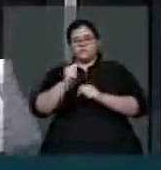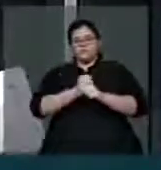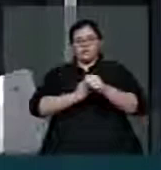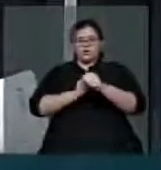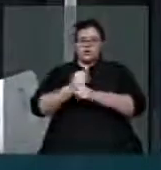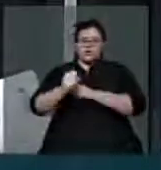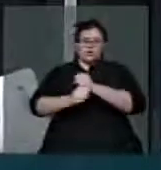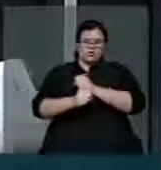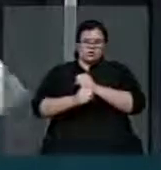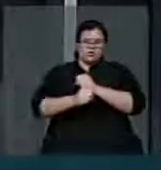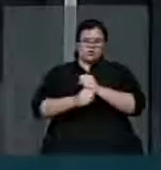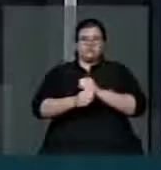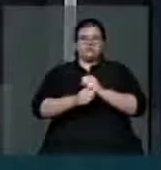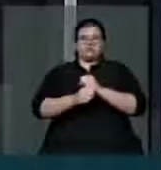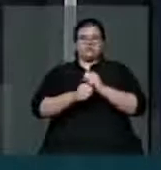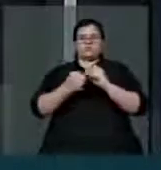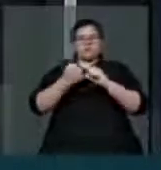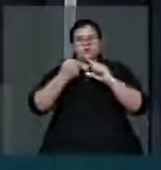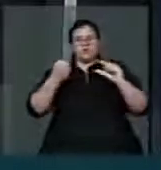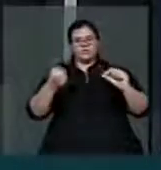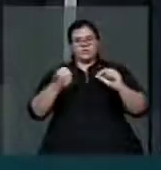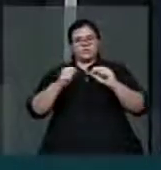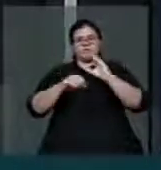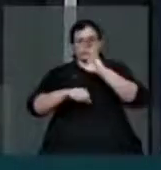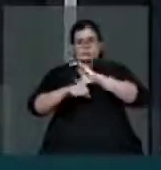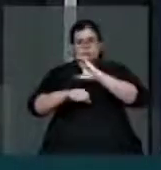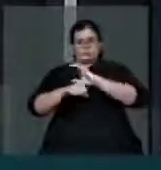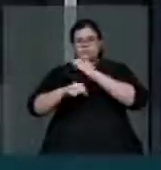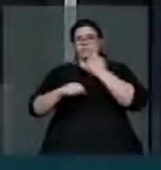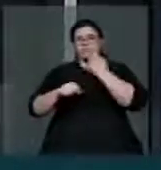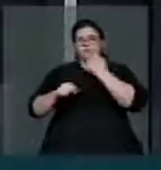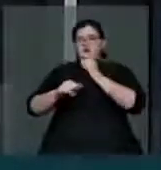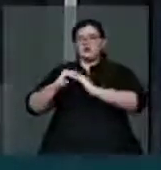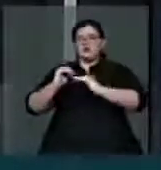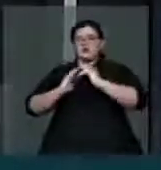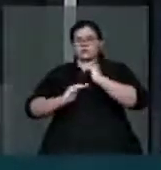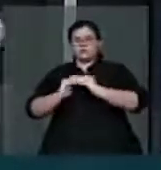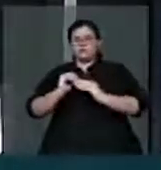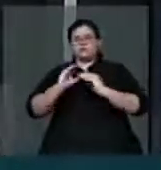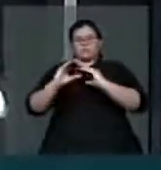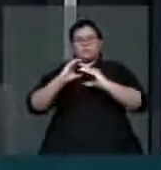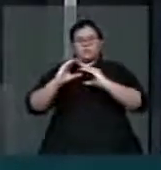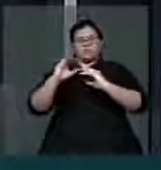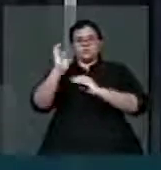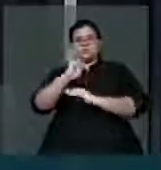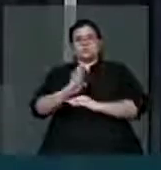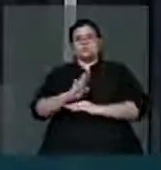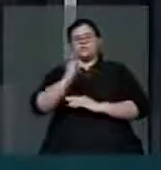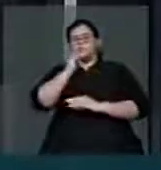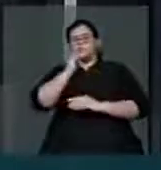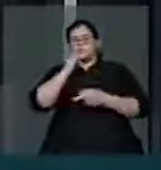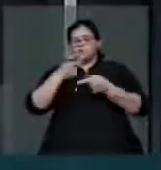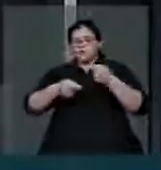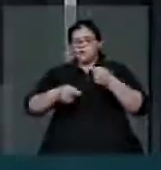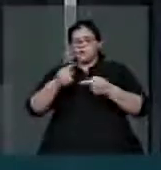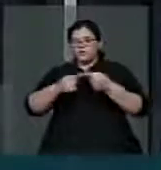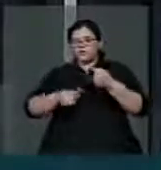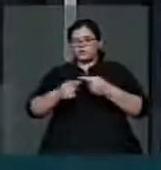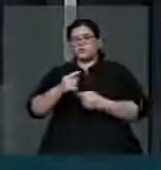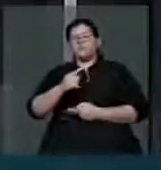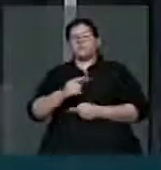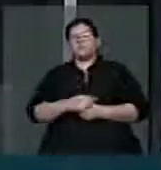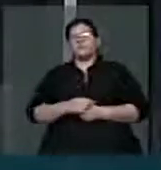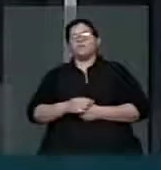Constituição que tratam da comunicação no Brasil, que proíbem, por exemplo, propriedade cruzada, que continua